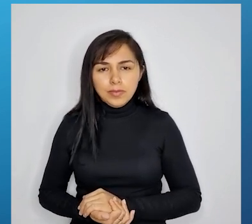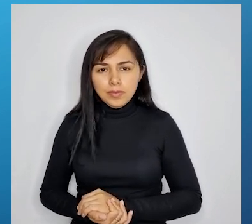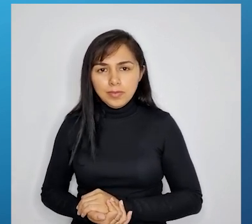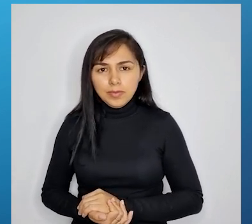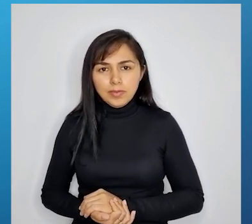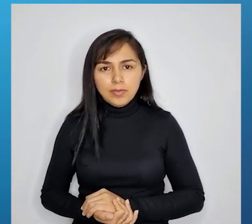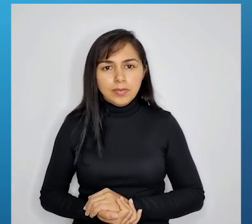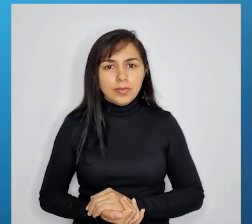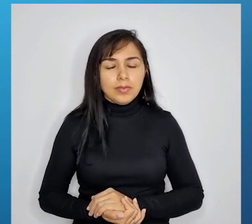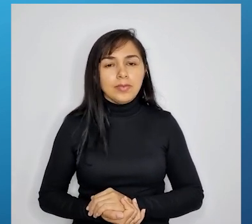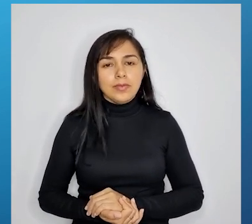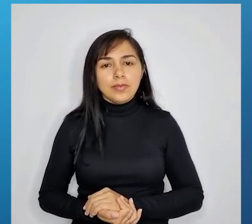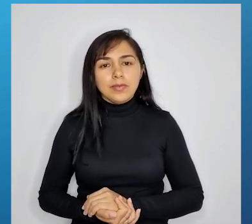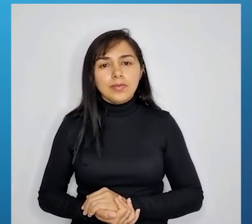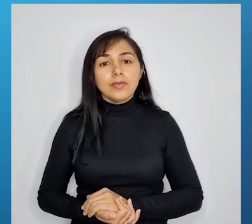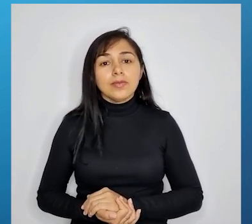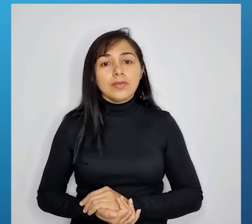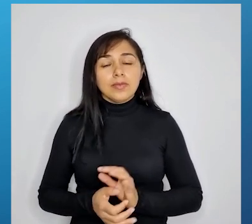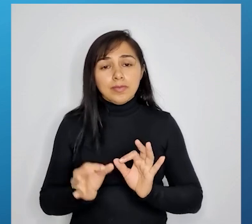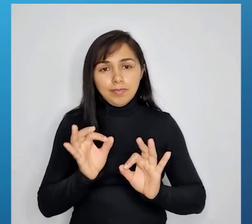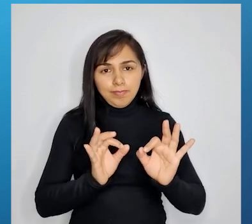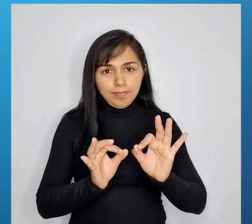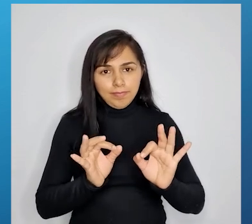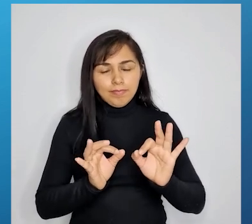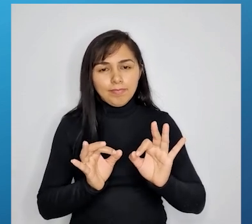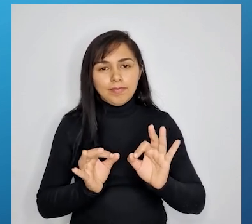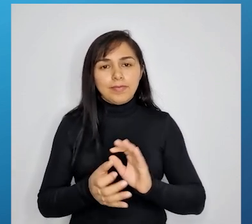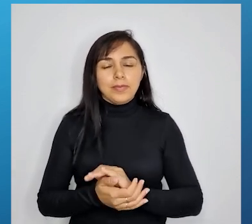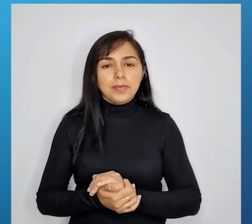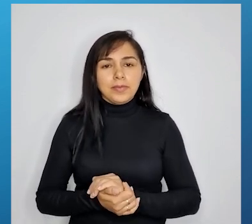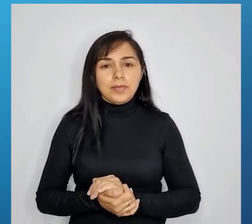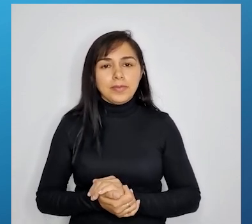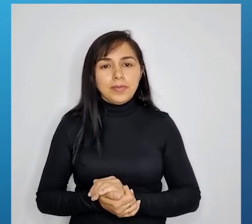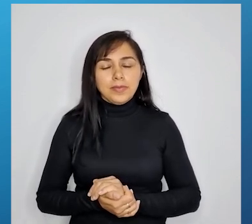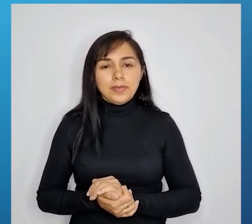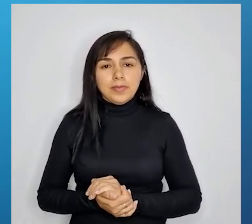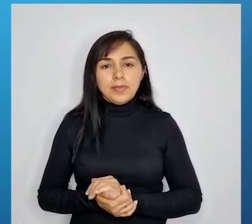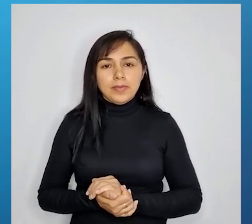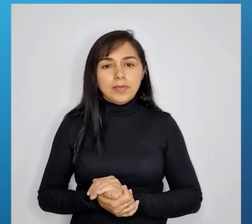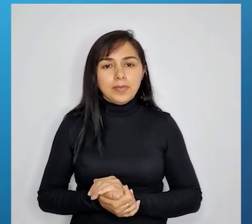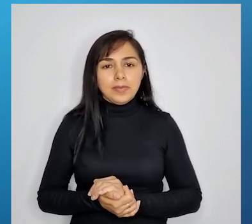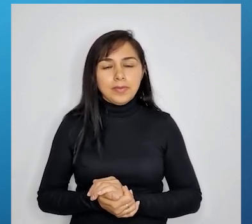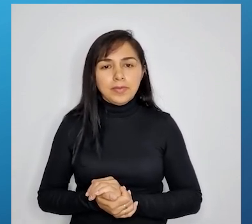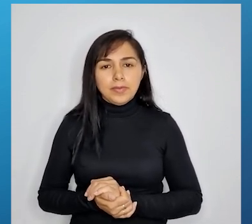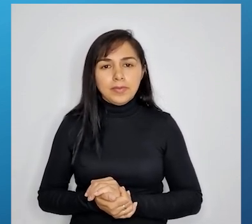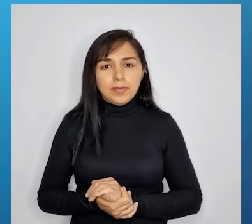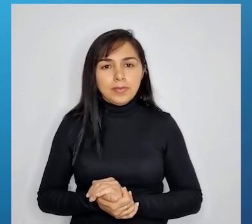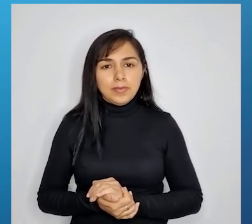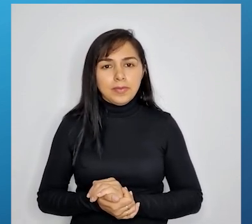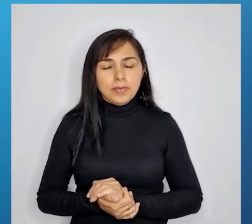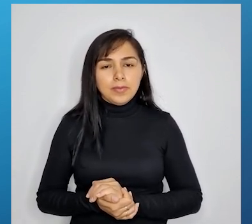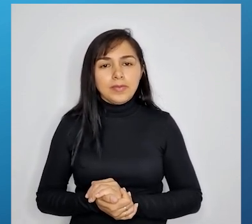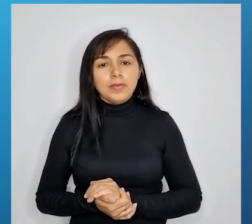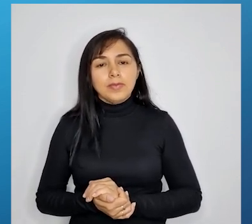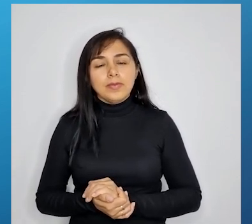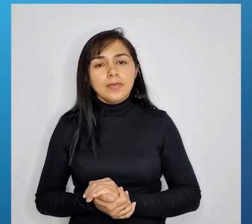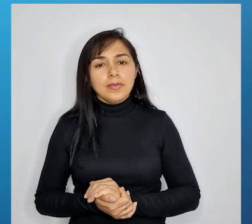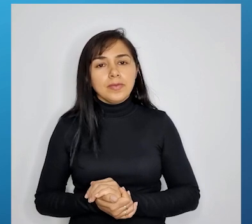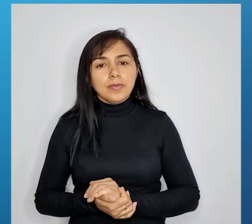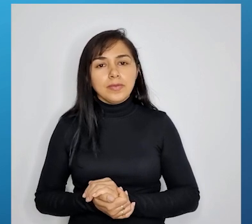74. Melhorar esse R aqui, tá? Não ficou muito bom, então, ó, R aqui.